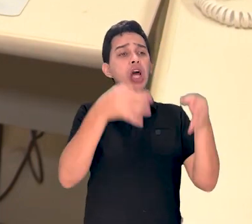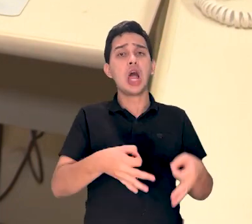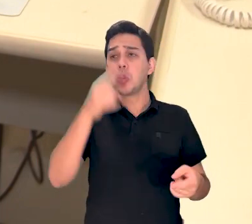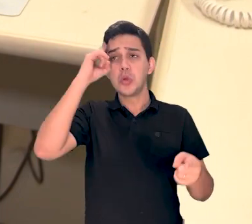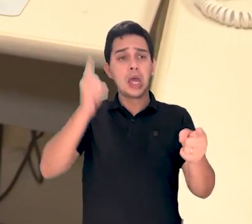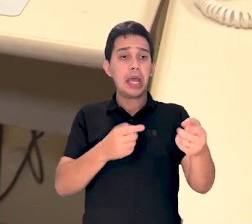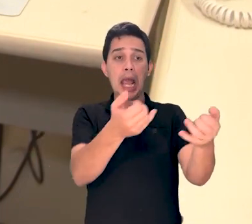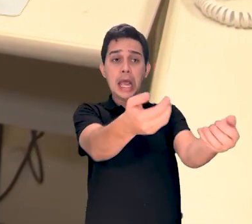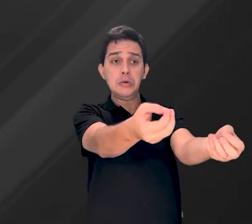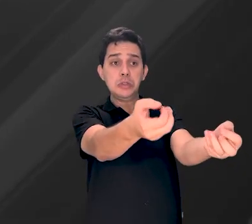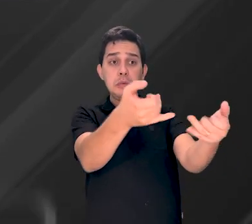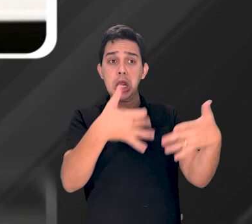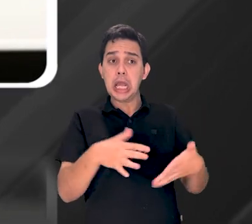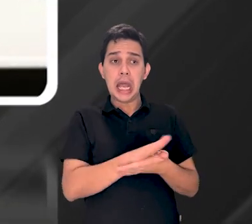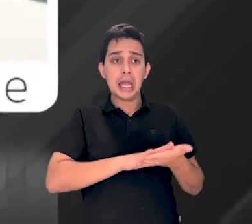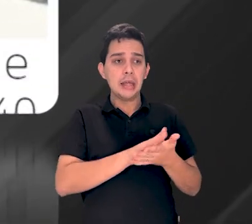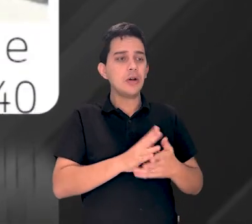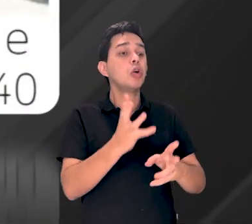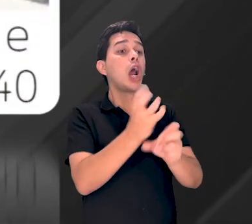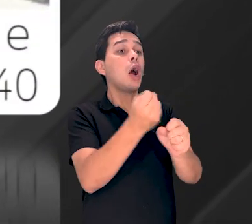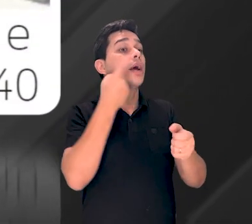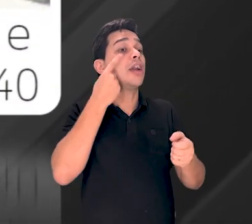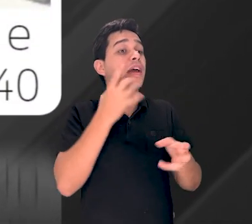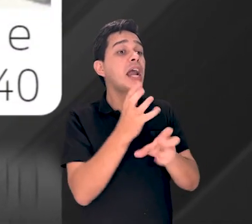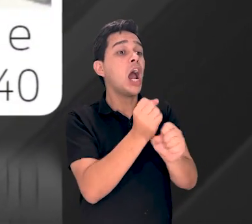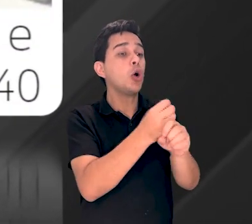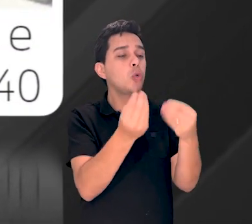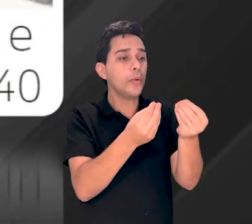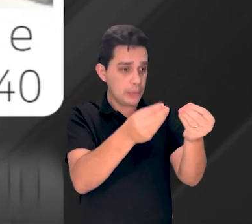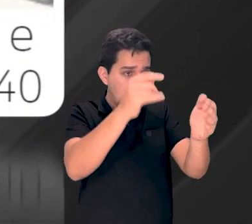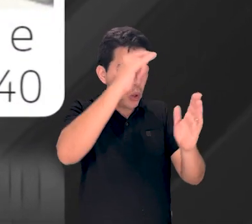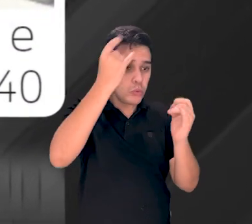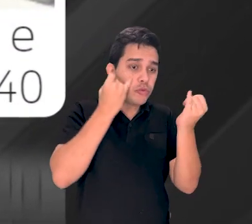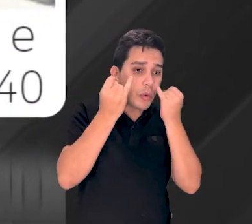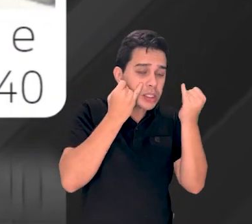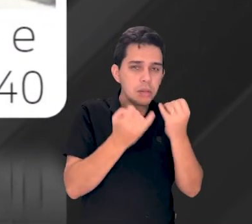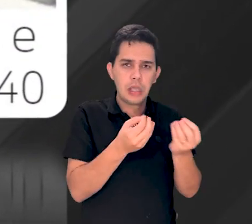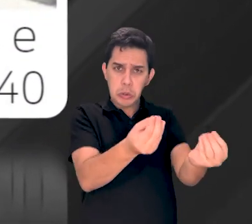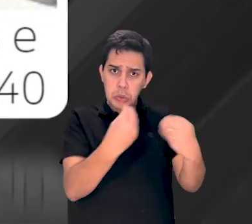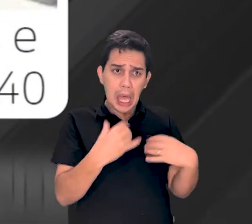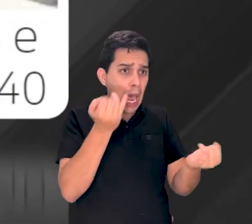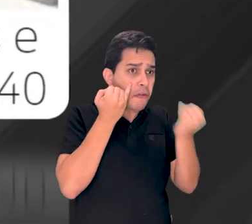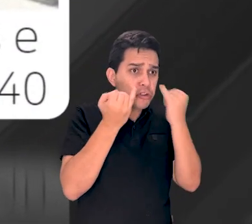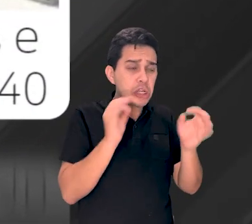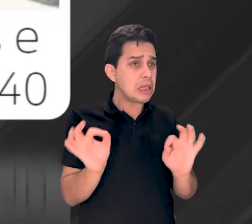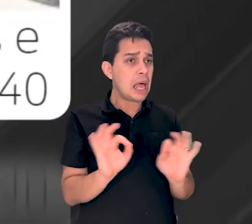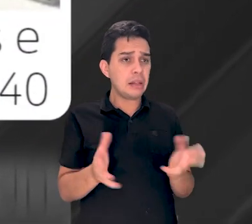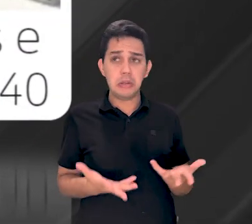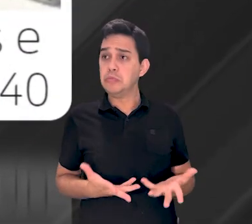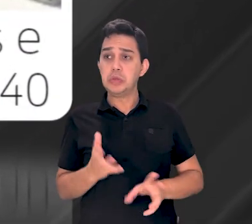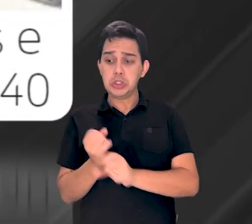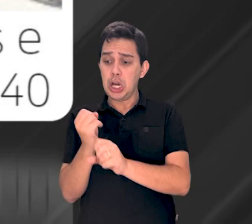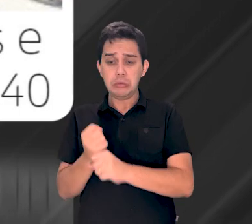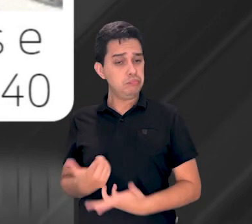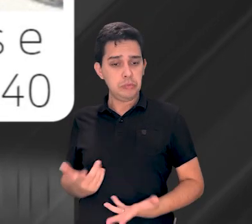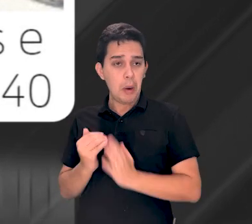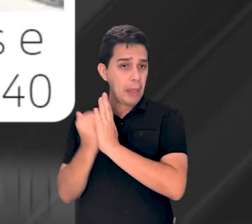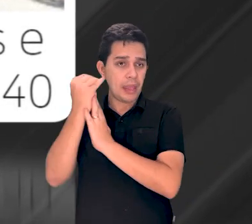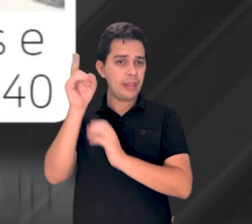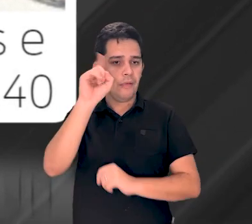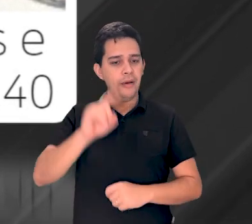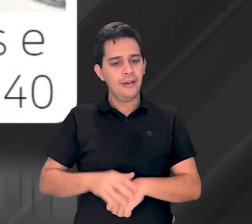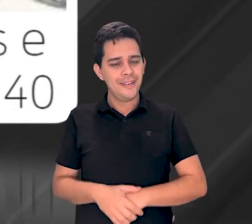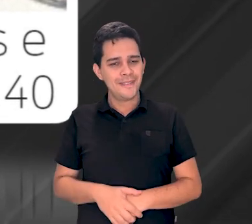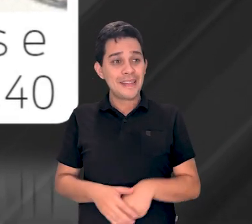está na mão dele estão entrando com recurso no STJ entrando com pedido de reconsideração para o juiz